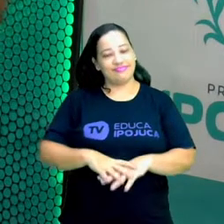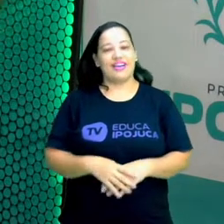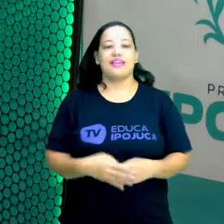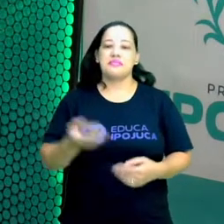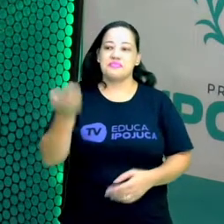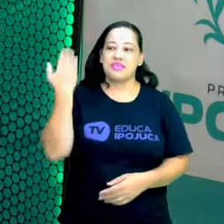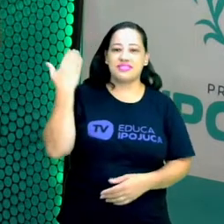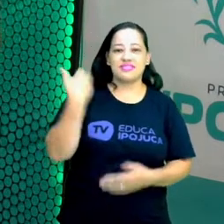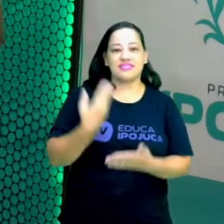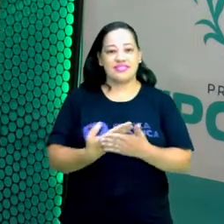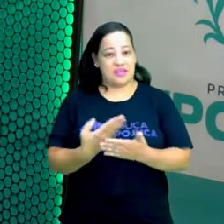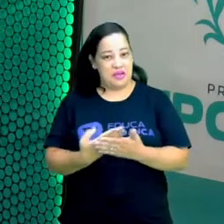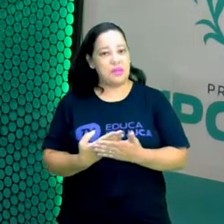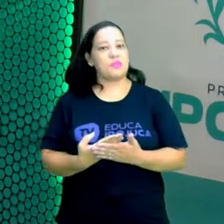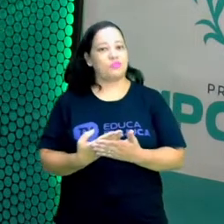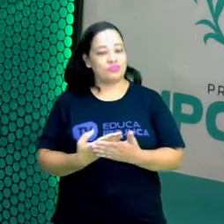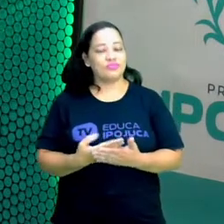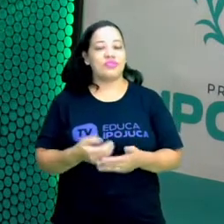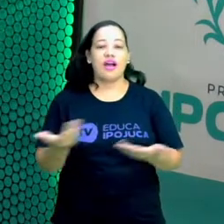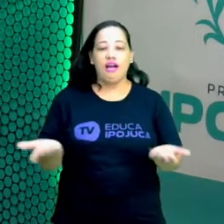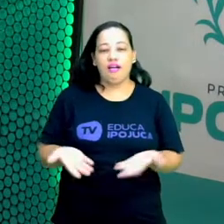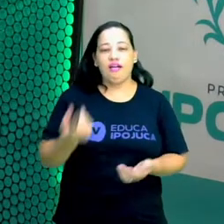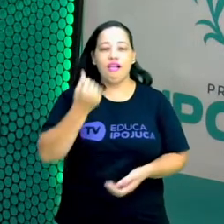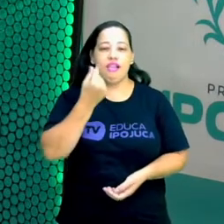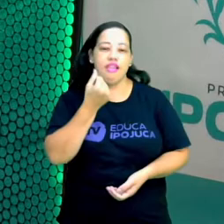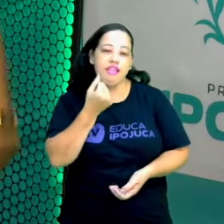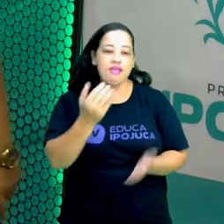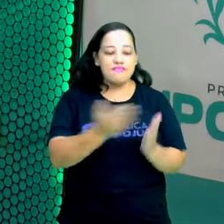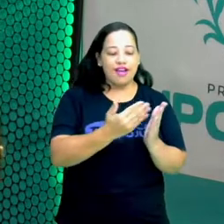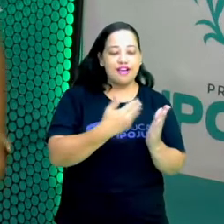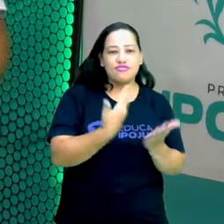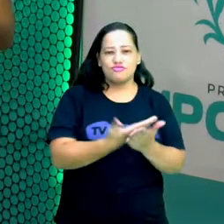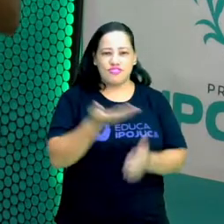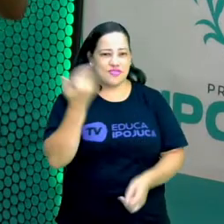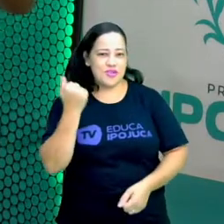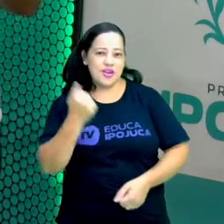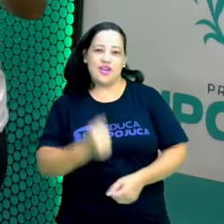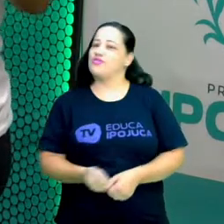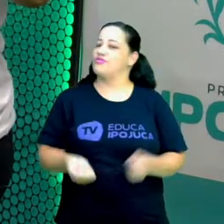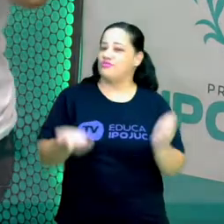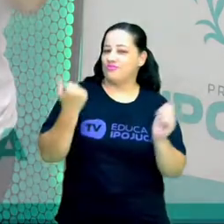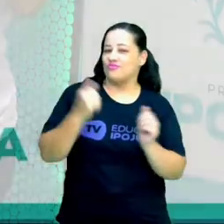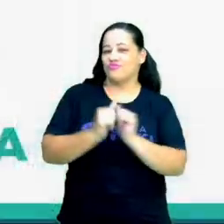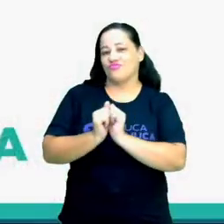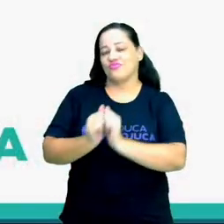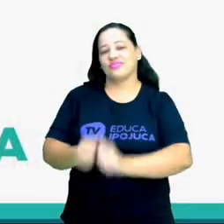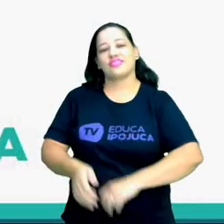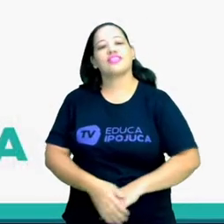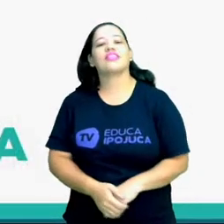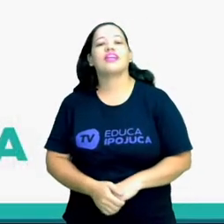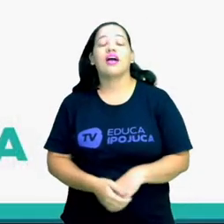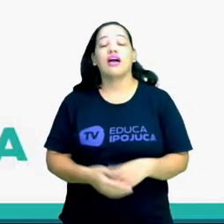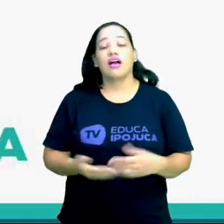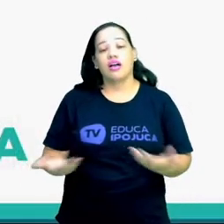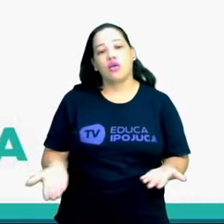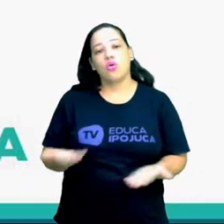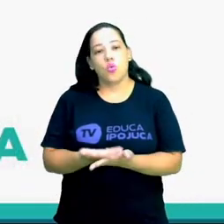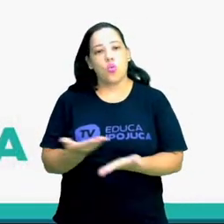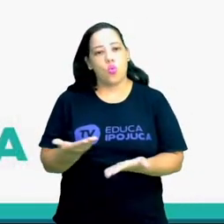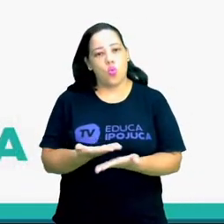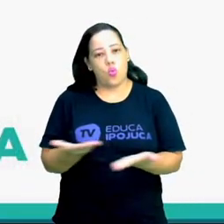aí, pegue seu caderno, seu lápis e vamos estudar. Vem comigo! A aula de hoje